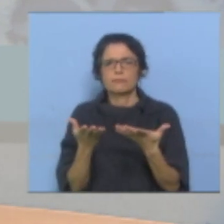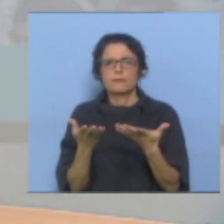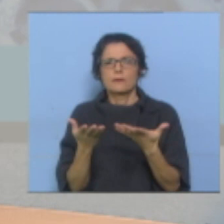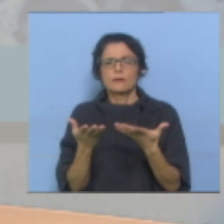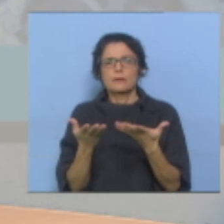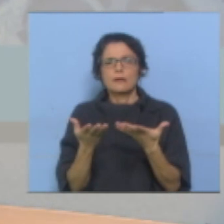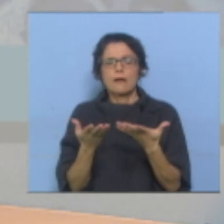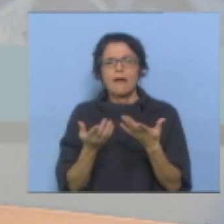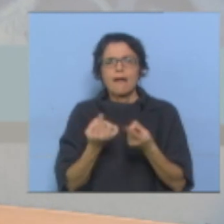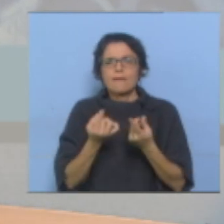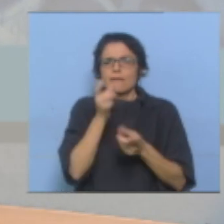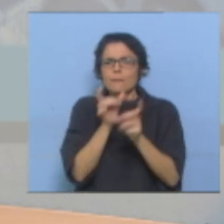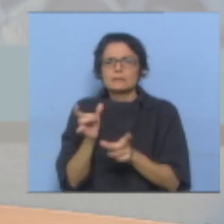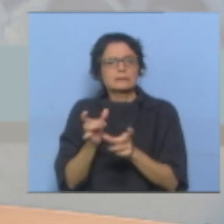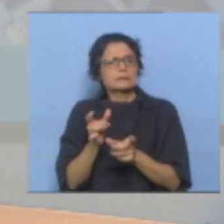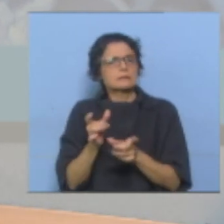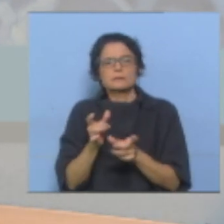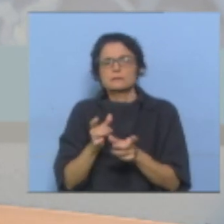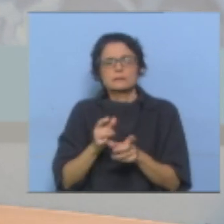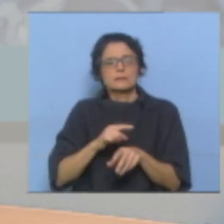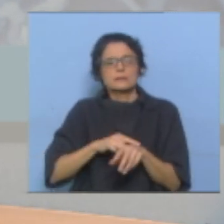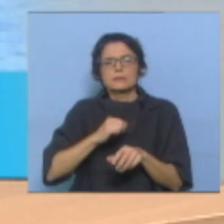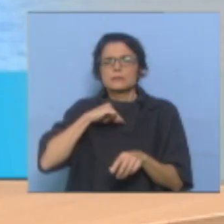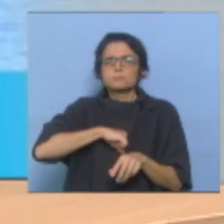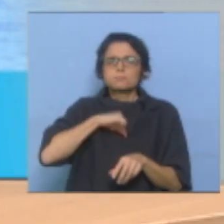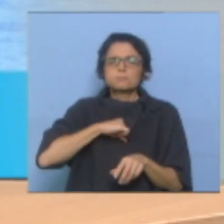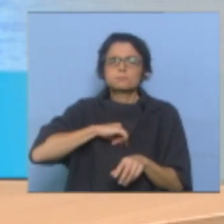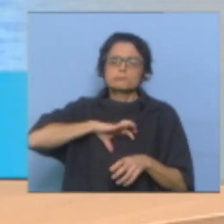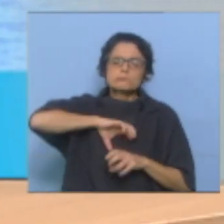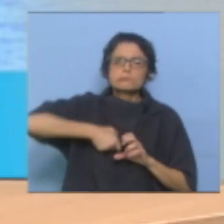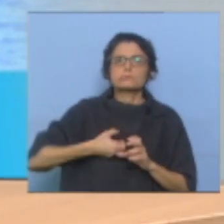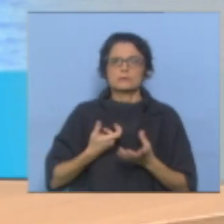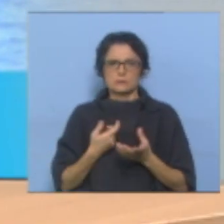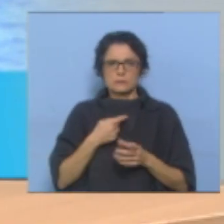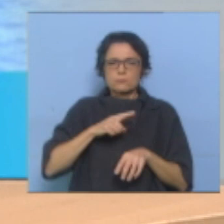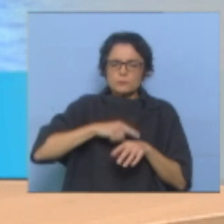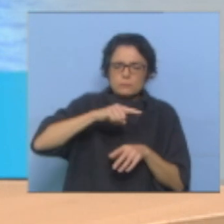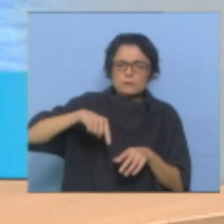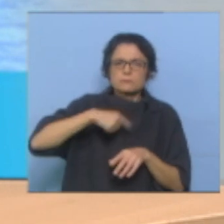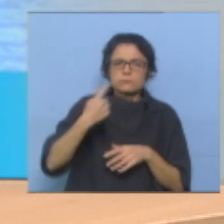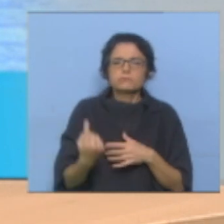que custam e não conseguem sarar as suas feridas, não é? Exatamente, e foi por isso,